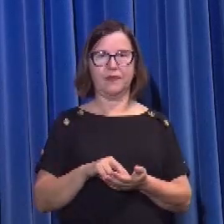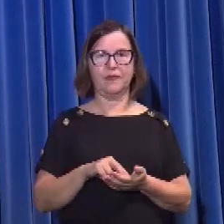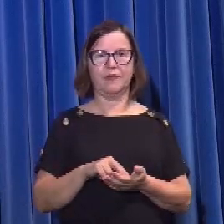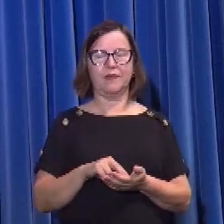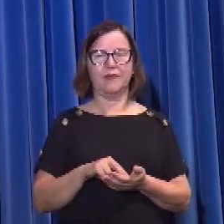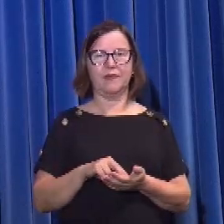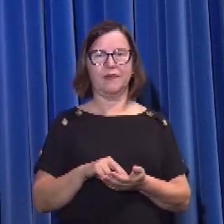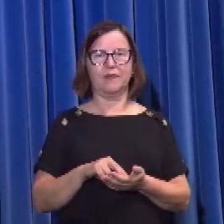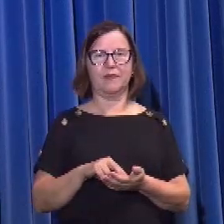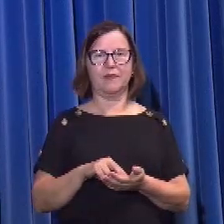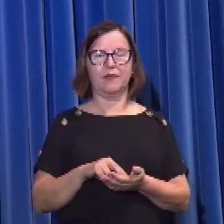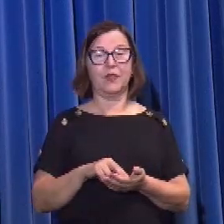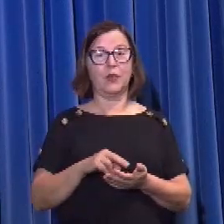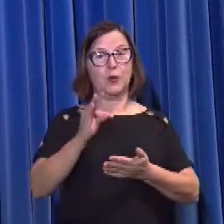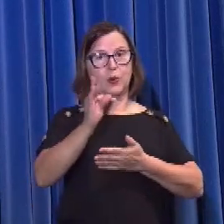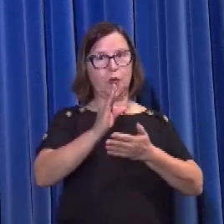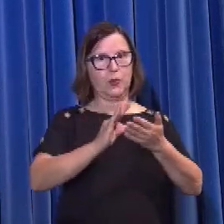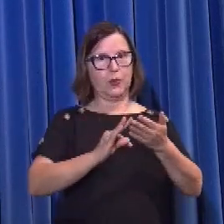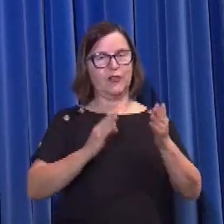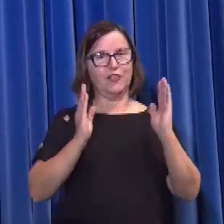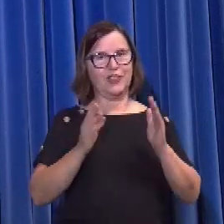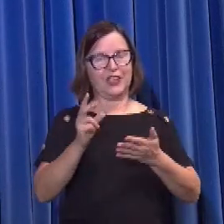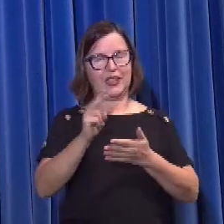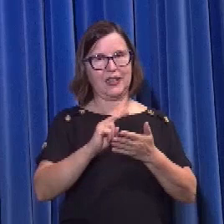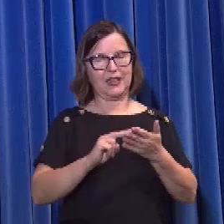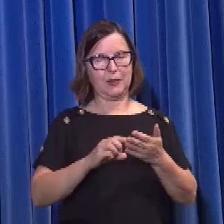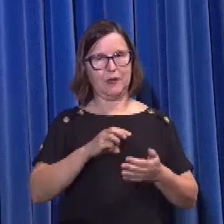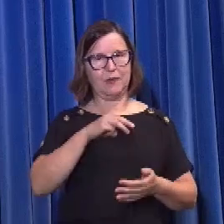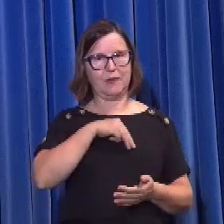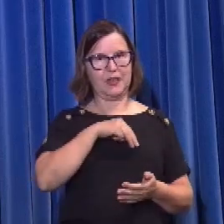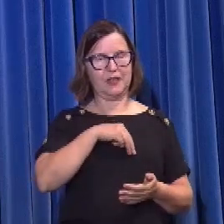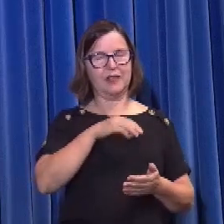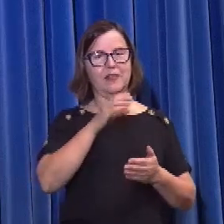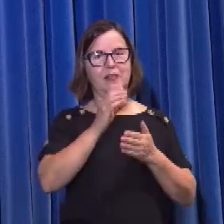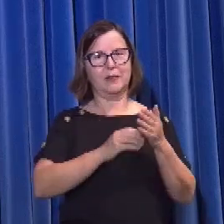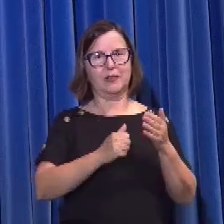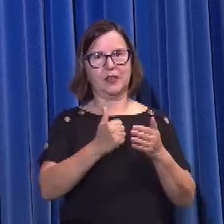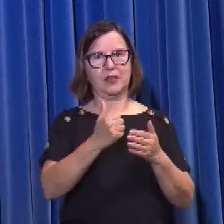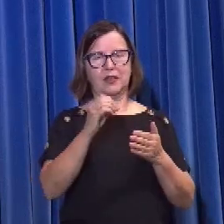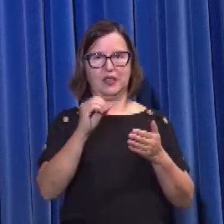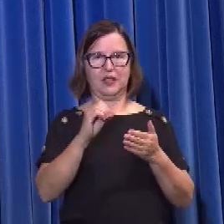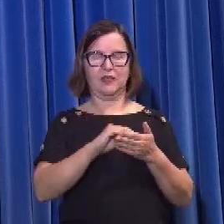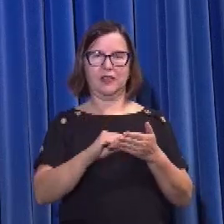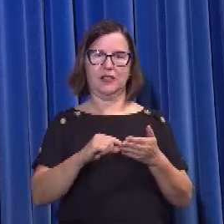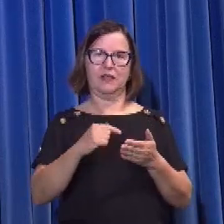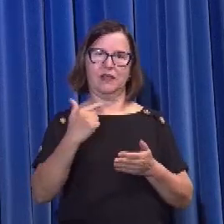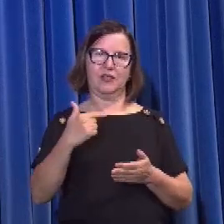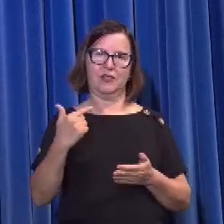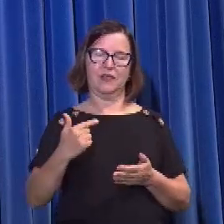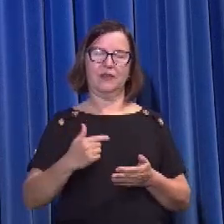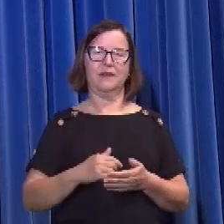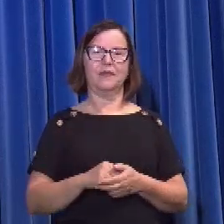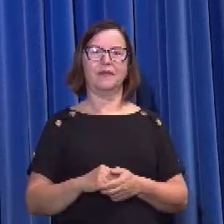que nós lemos aqui, e nós vamos ler de novo, que é Mateus, capítulo 10, versículo 22.